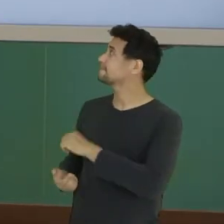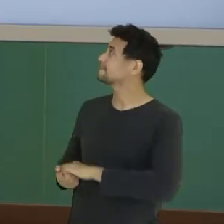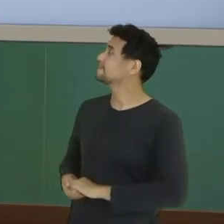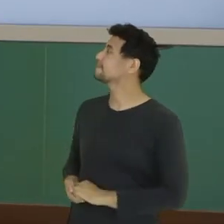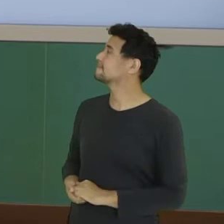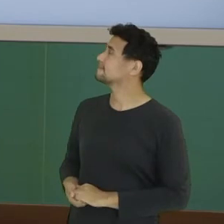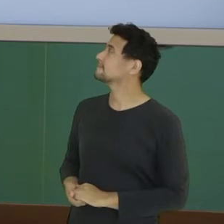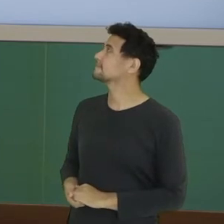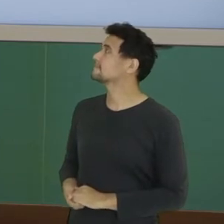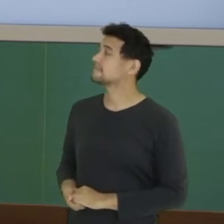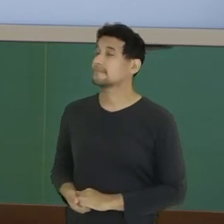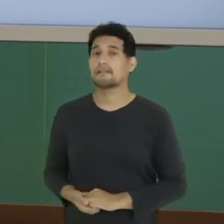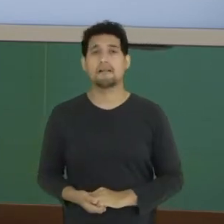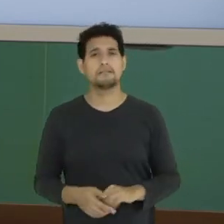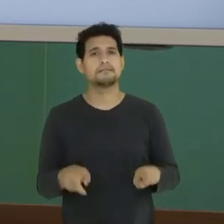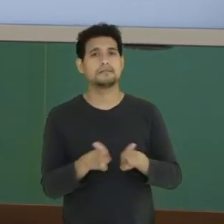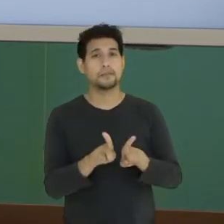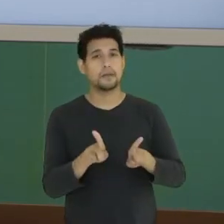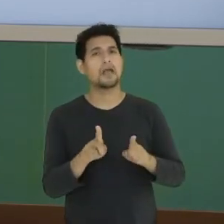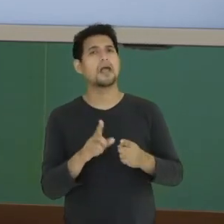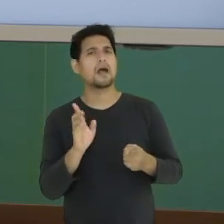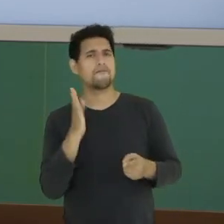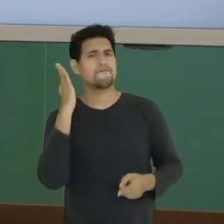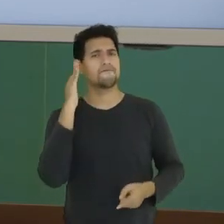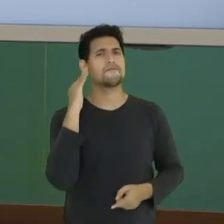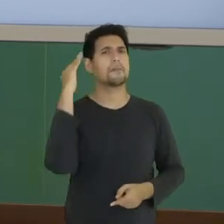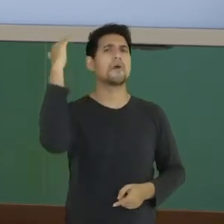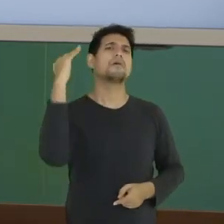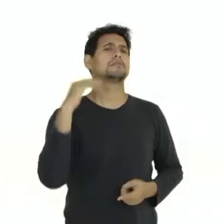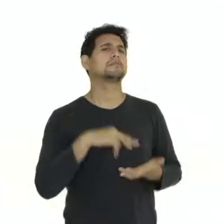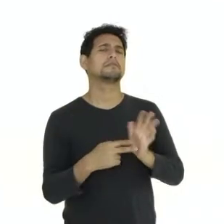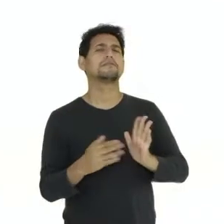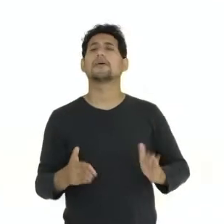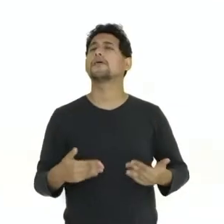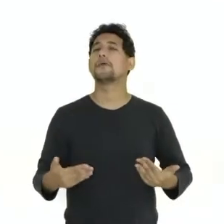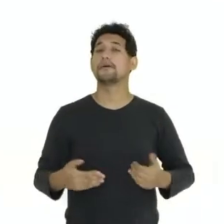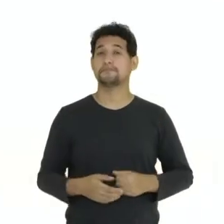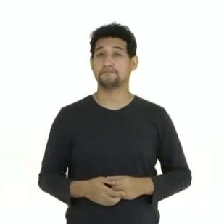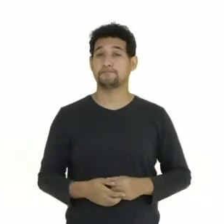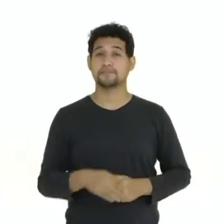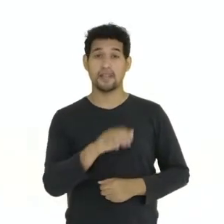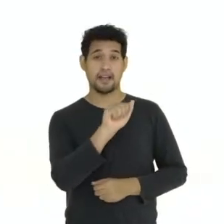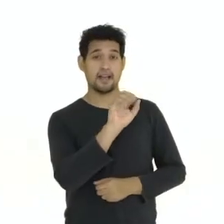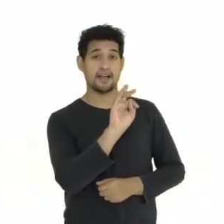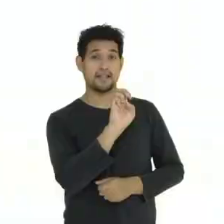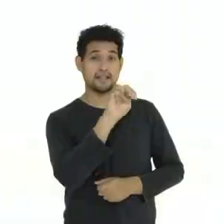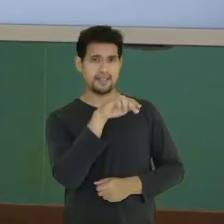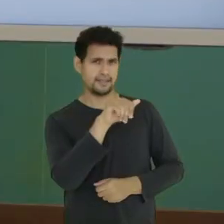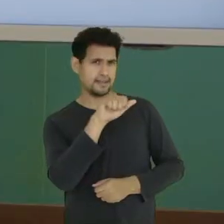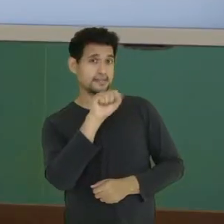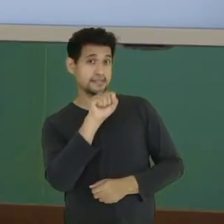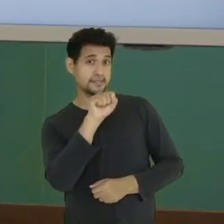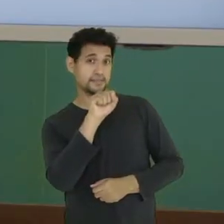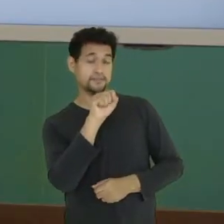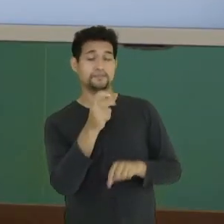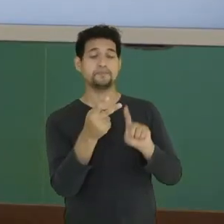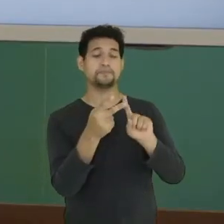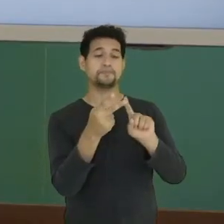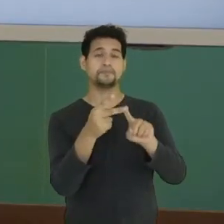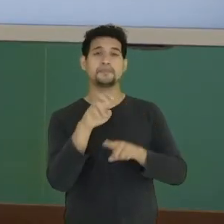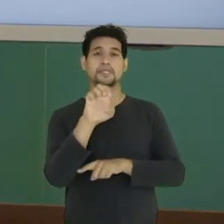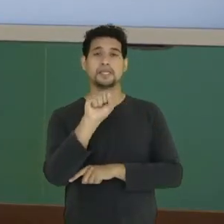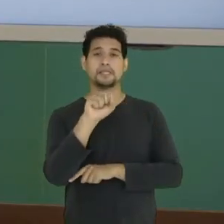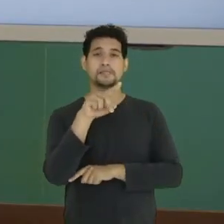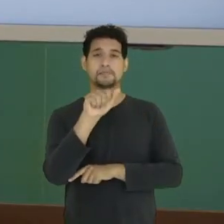nesse mapa. Dentre elas, as mais conhecidas foram Atenas, que está bem aqui, e